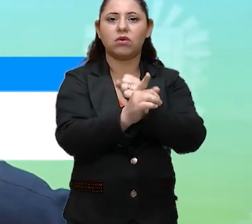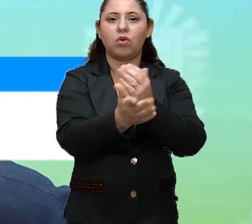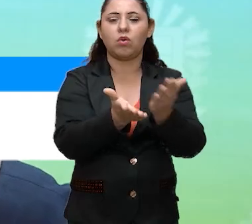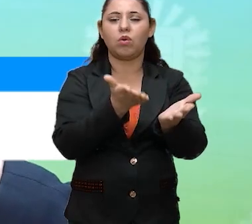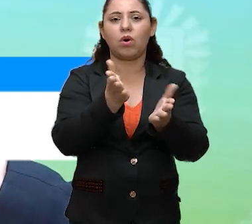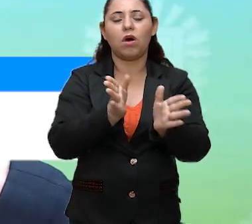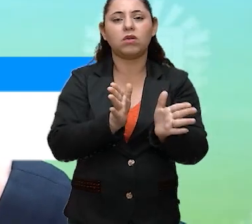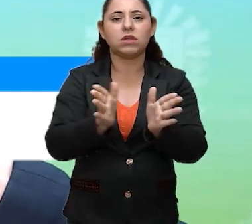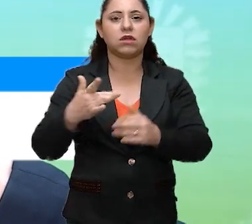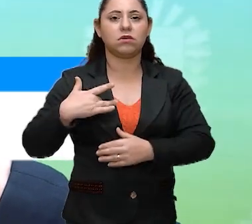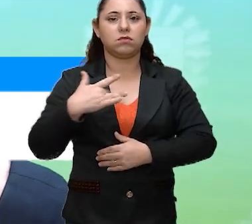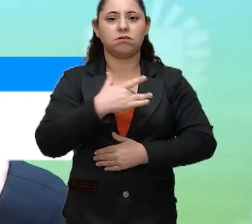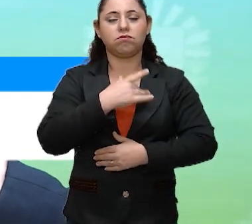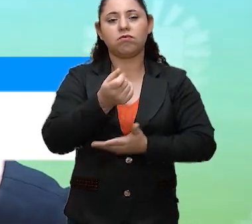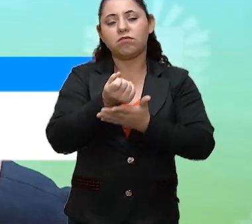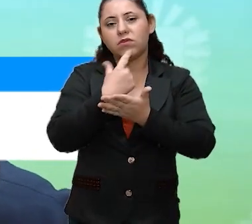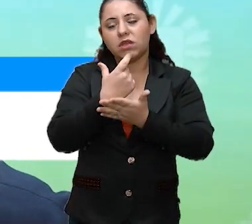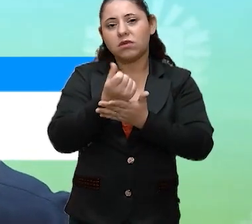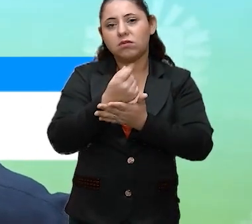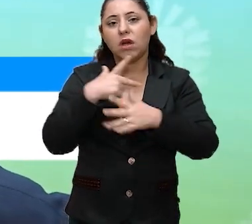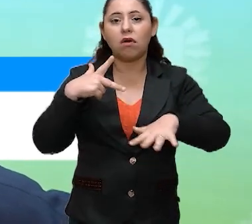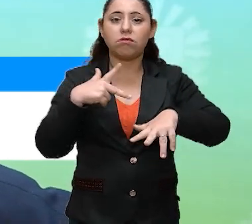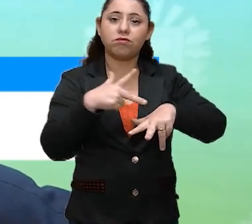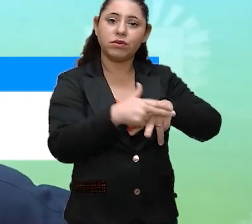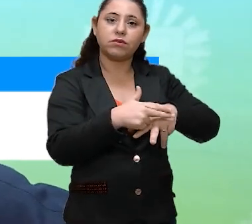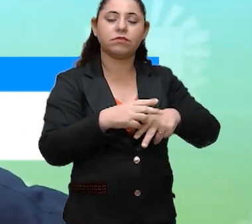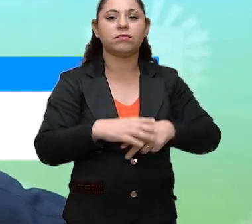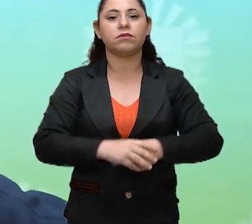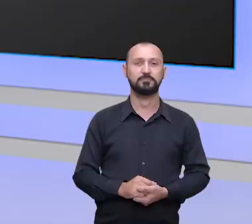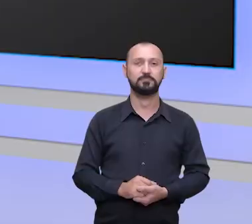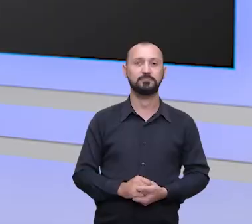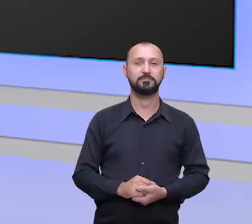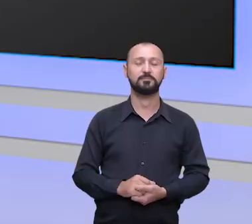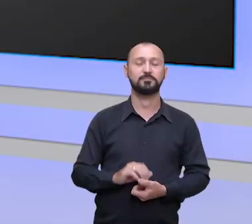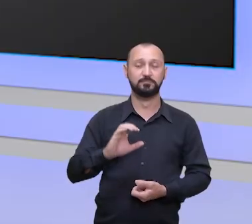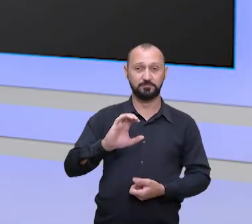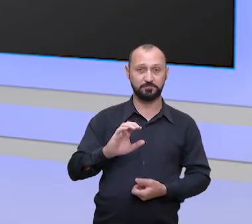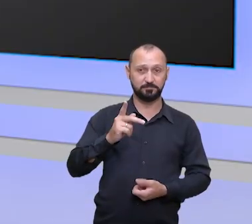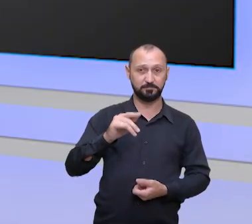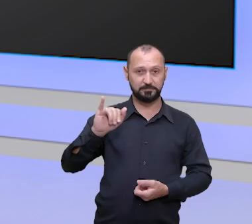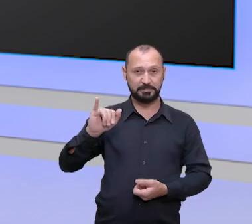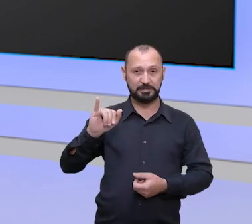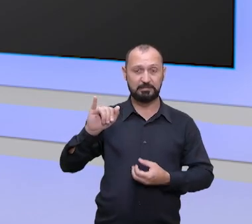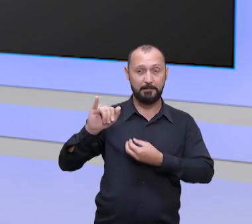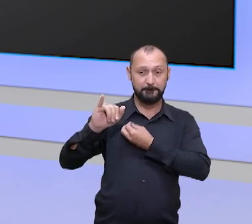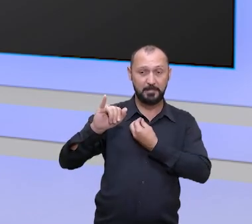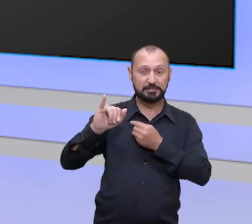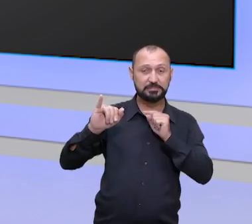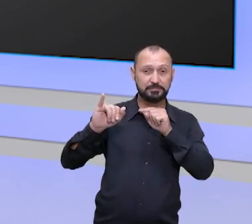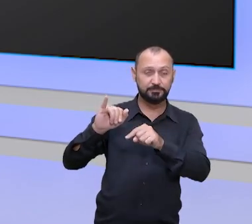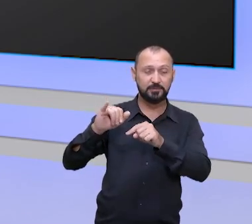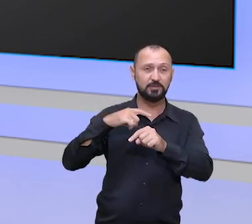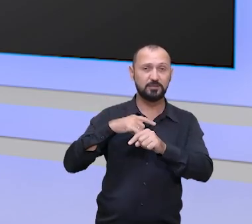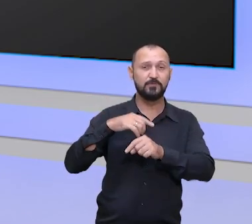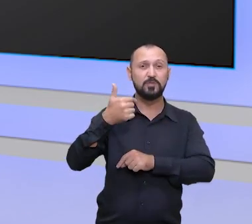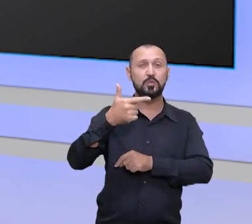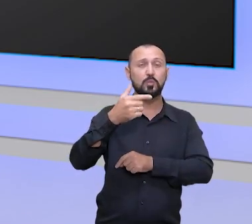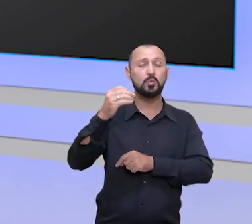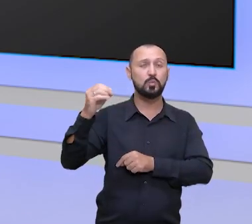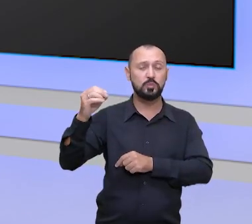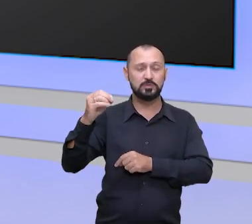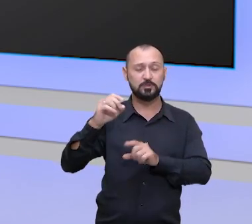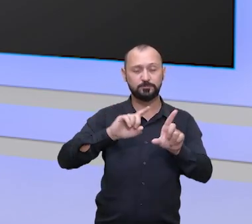ao acesso à saúde, aos medicamentos e às cirurgias. Integrantes da CPI da Energisa